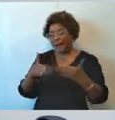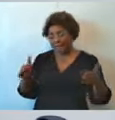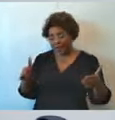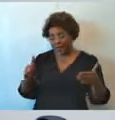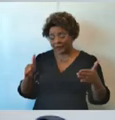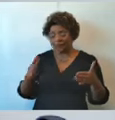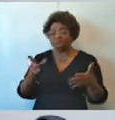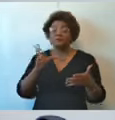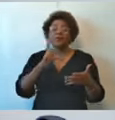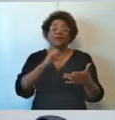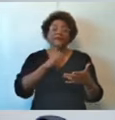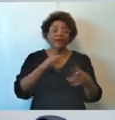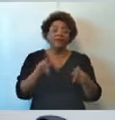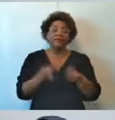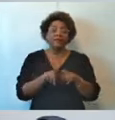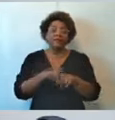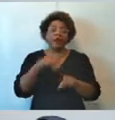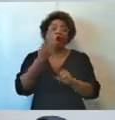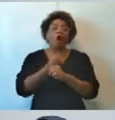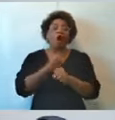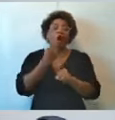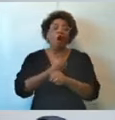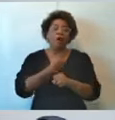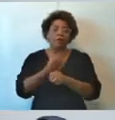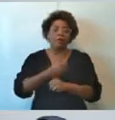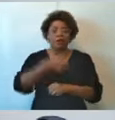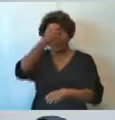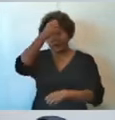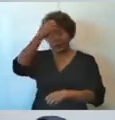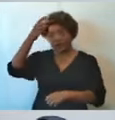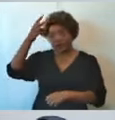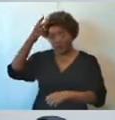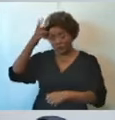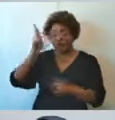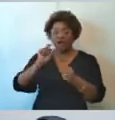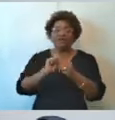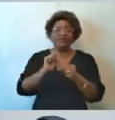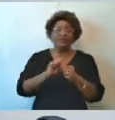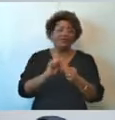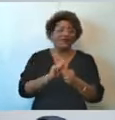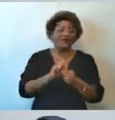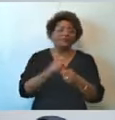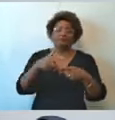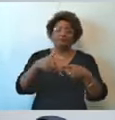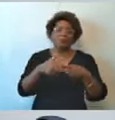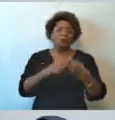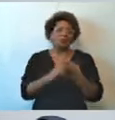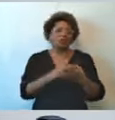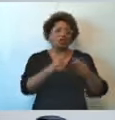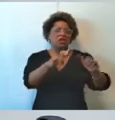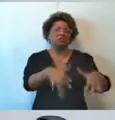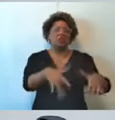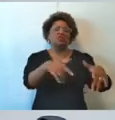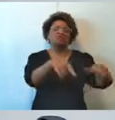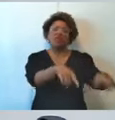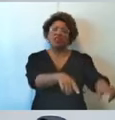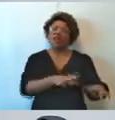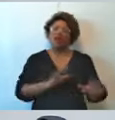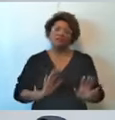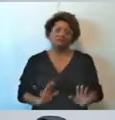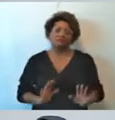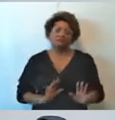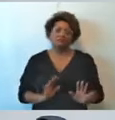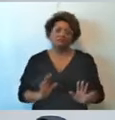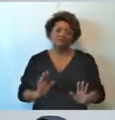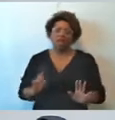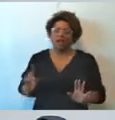uma sinalização, deixa material no asfalto, areia, brita, a gente vem com a moto, é aquela caixinha de surpresa. Você vem,